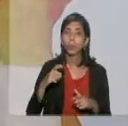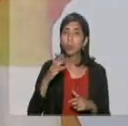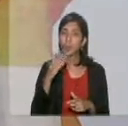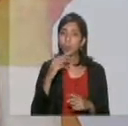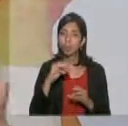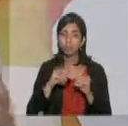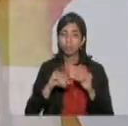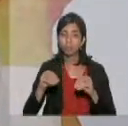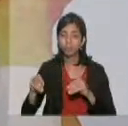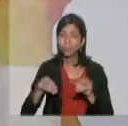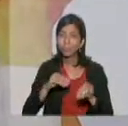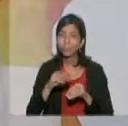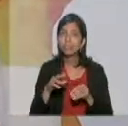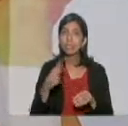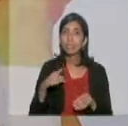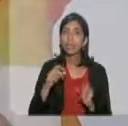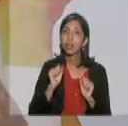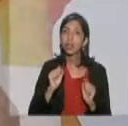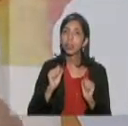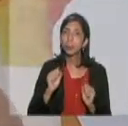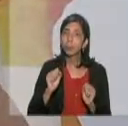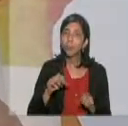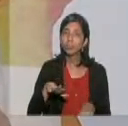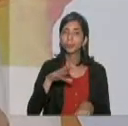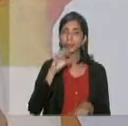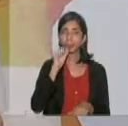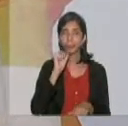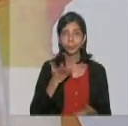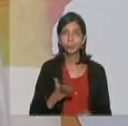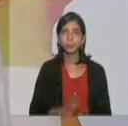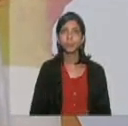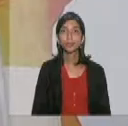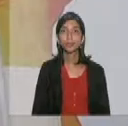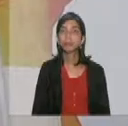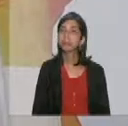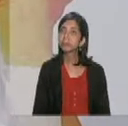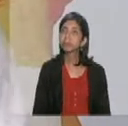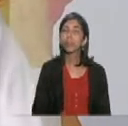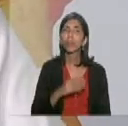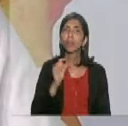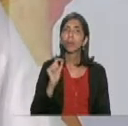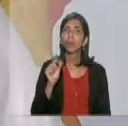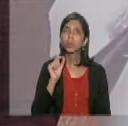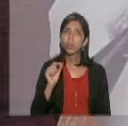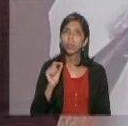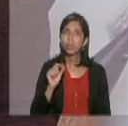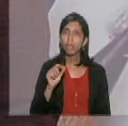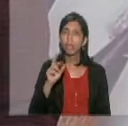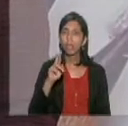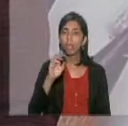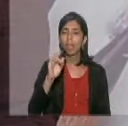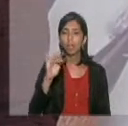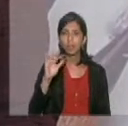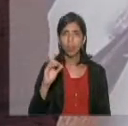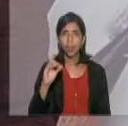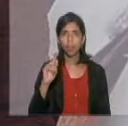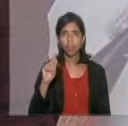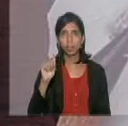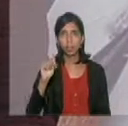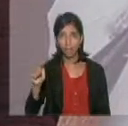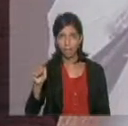Qualquer alimento com formato de corda, tipo espaguete, couve fatiada. Pra deixar comer sozinho, né? Sim, porque